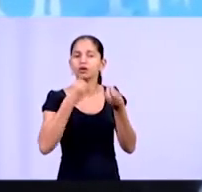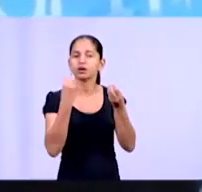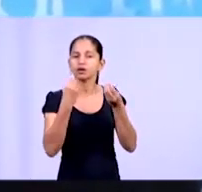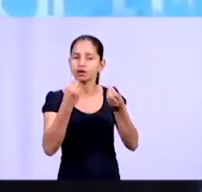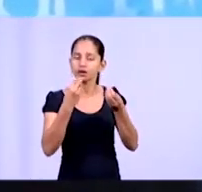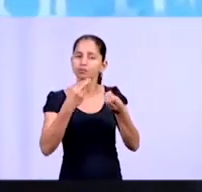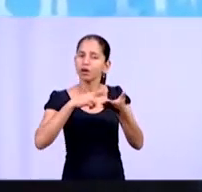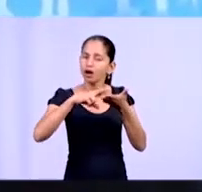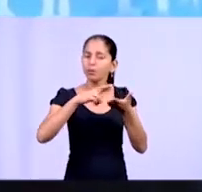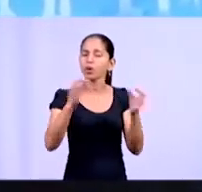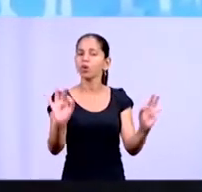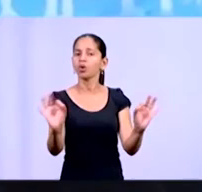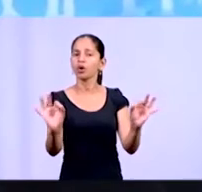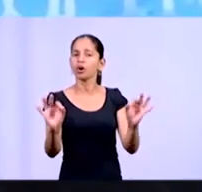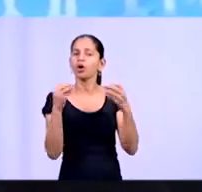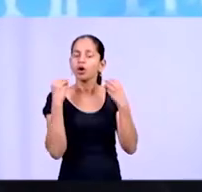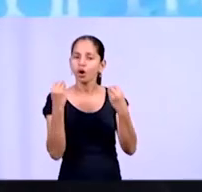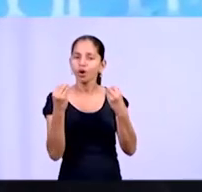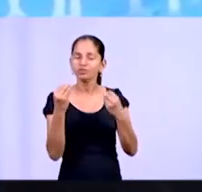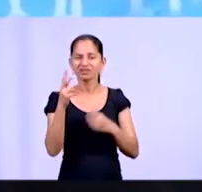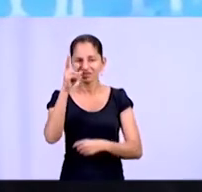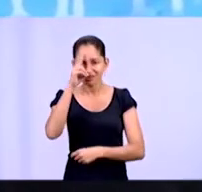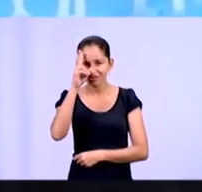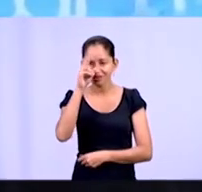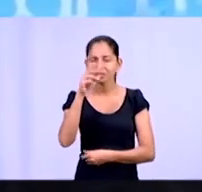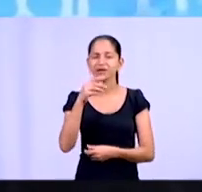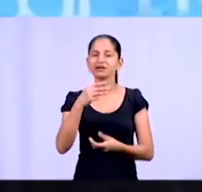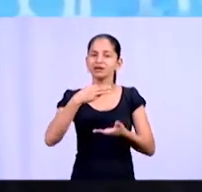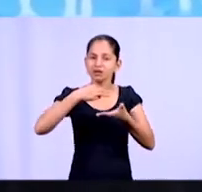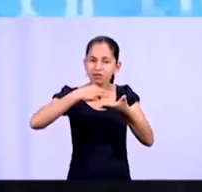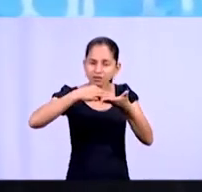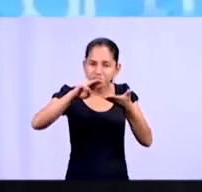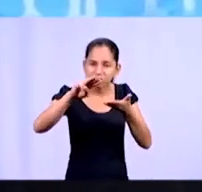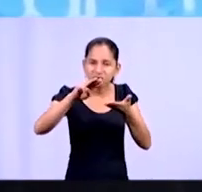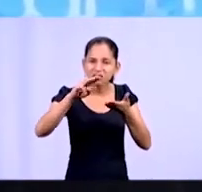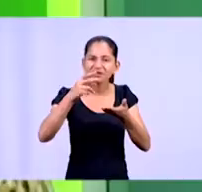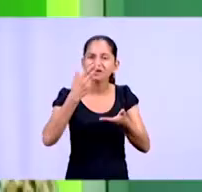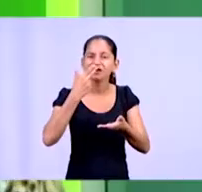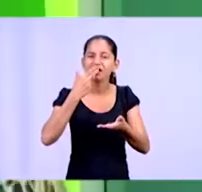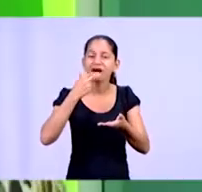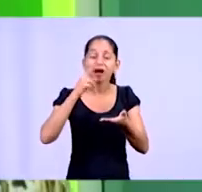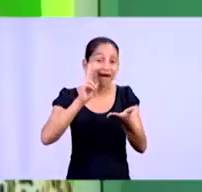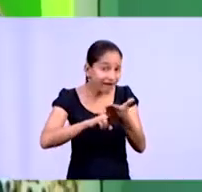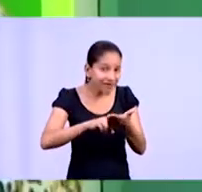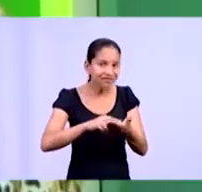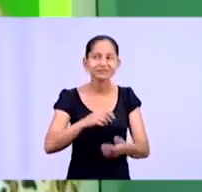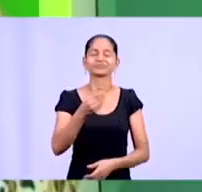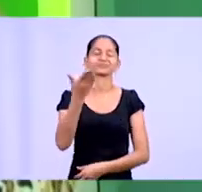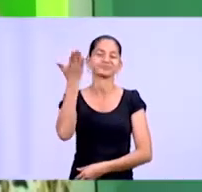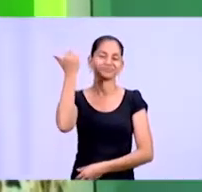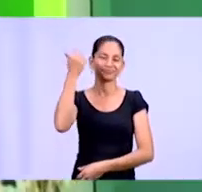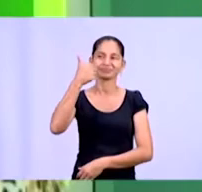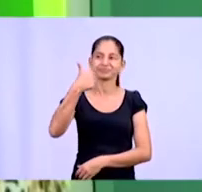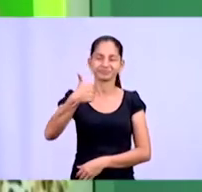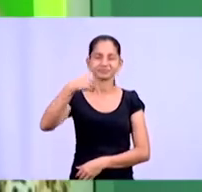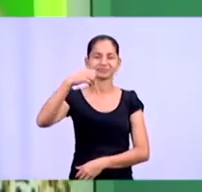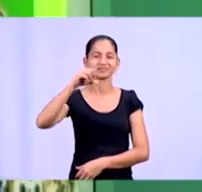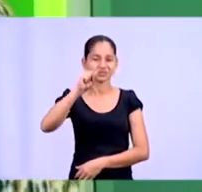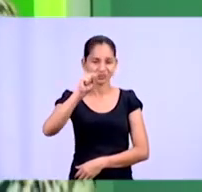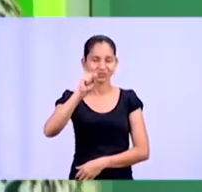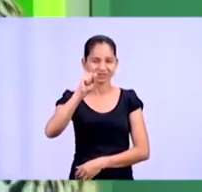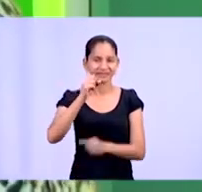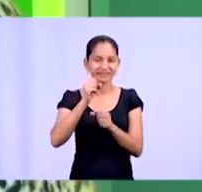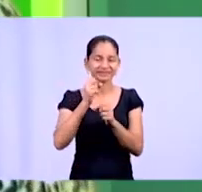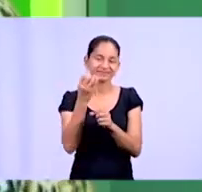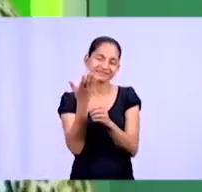respondida. Mas vem cá, você lembra de quando enviava e recebia cartas? Lá nos anos 80, eu conheci uma